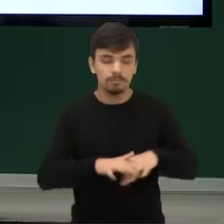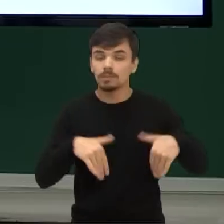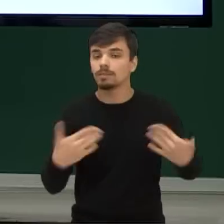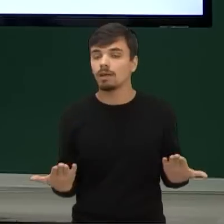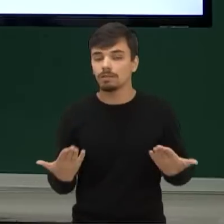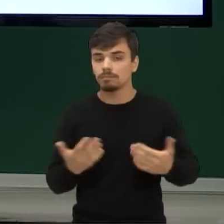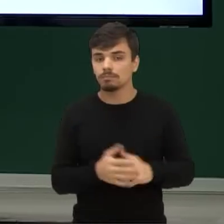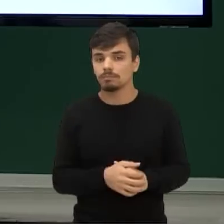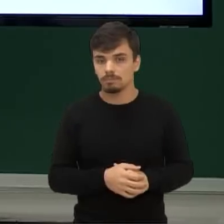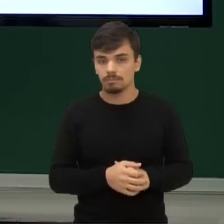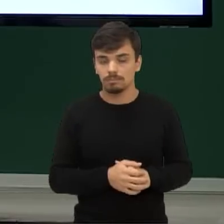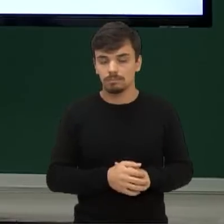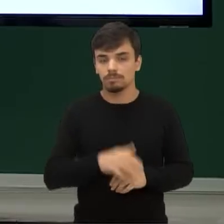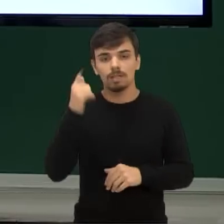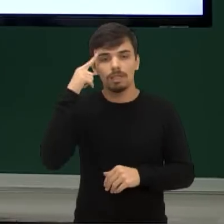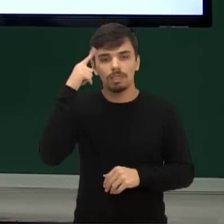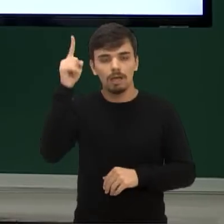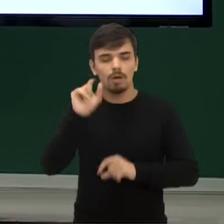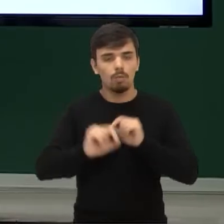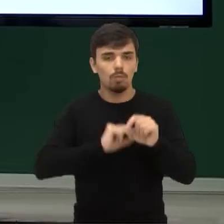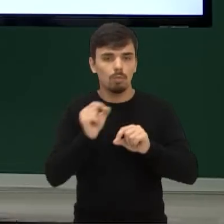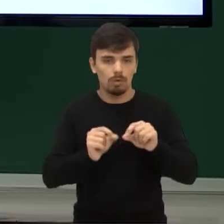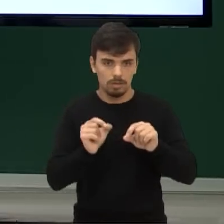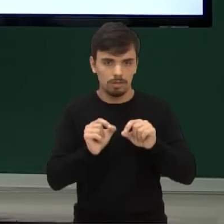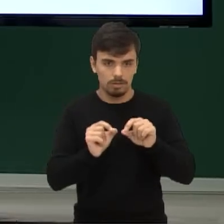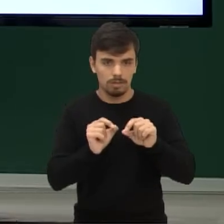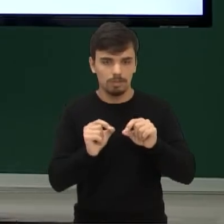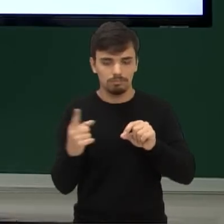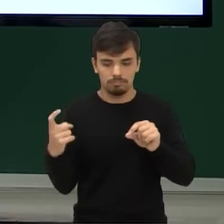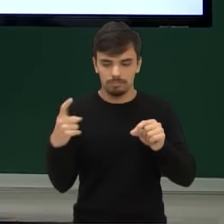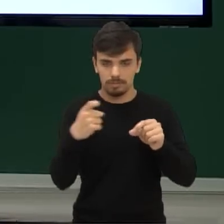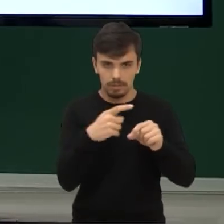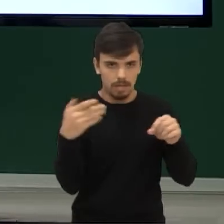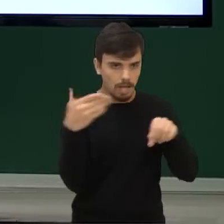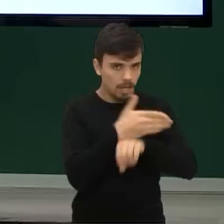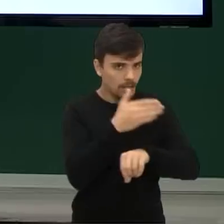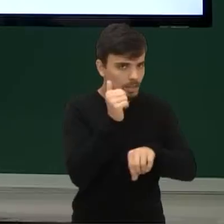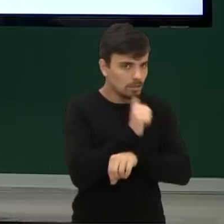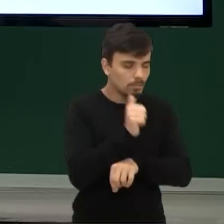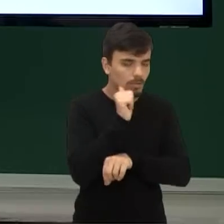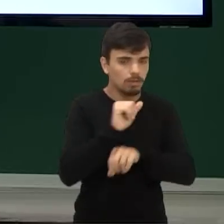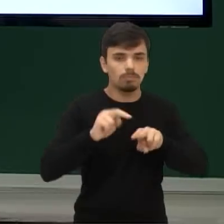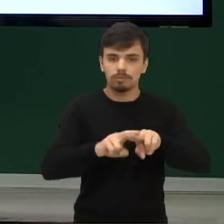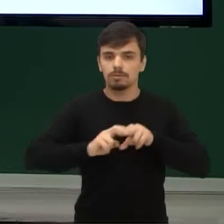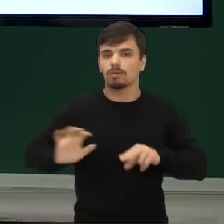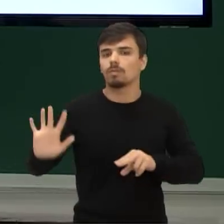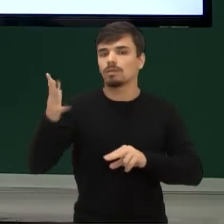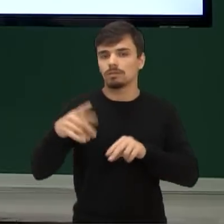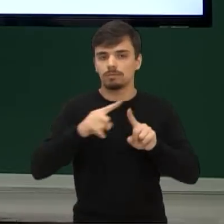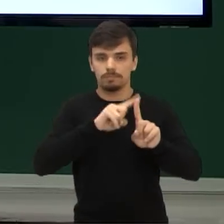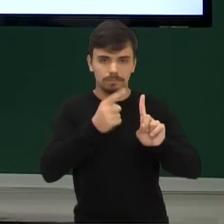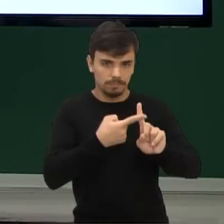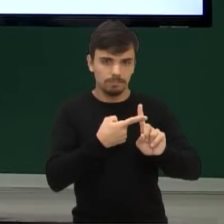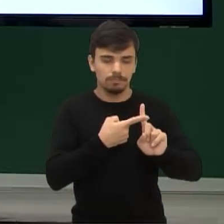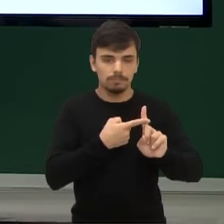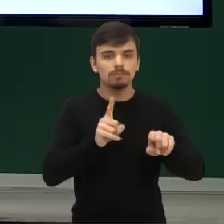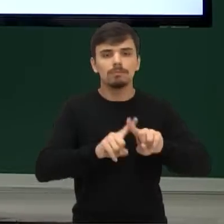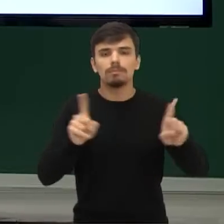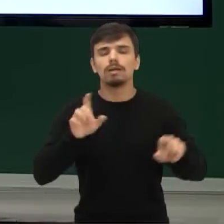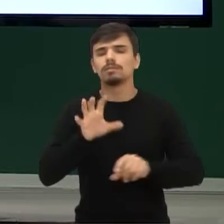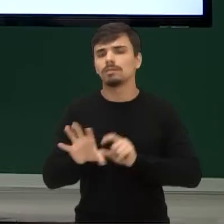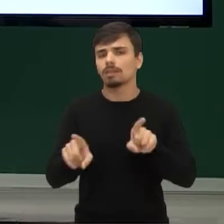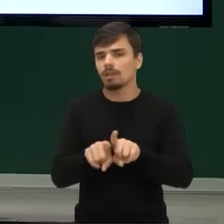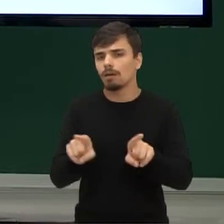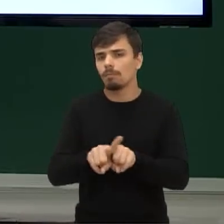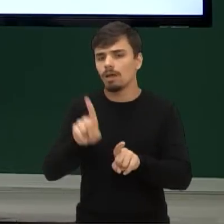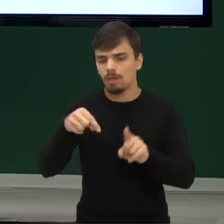aí, a ideia é que os espermatozoides não entrem no corpo dela, portanto não aconteça uma gravidez. Mas esse